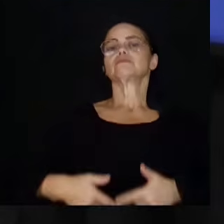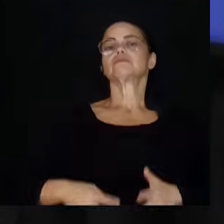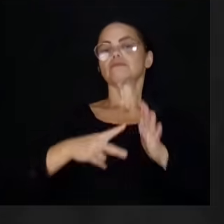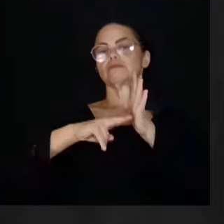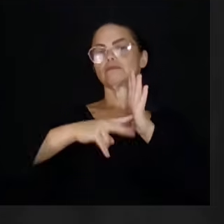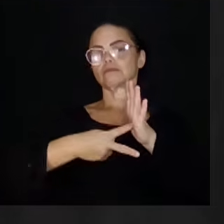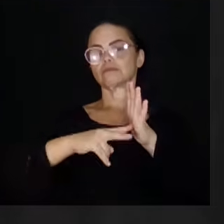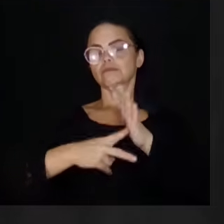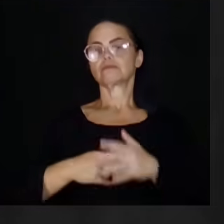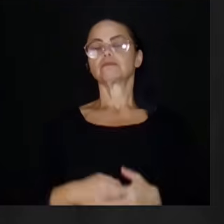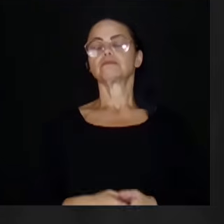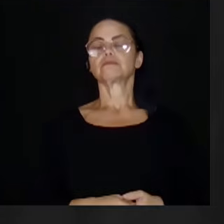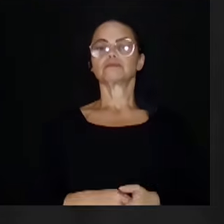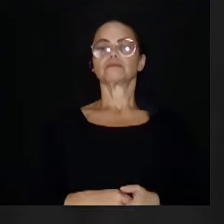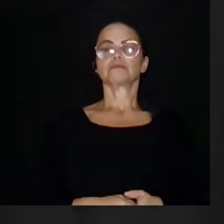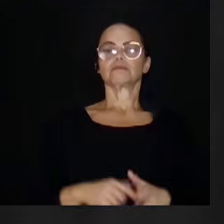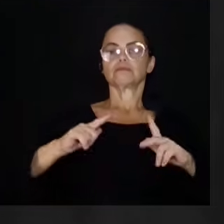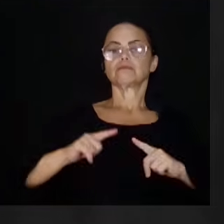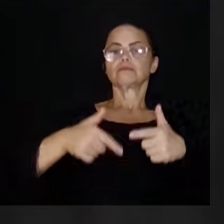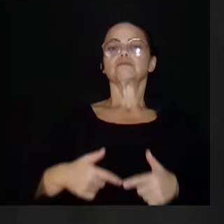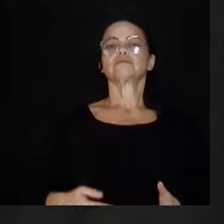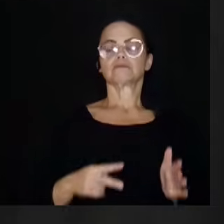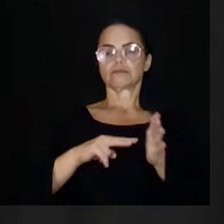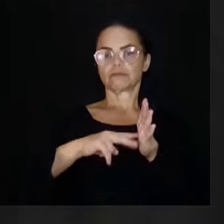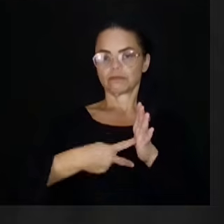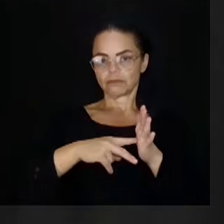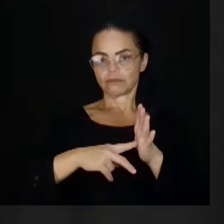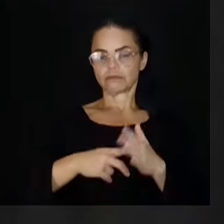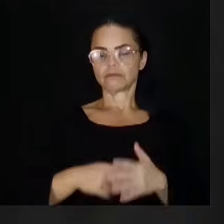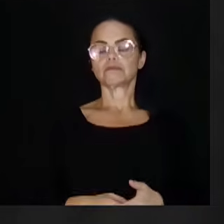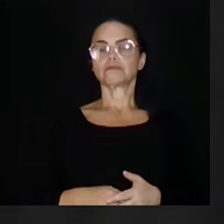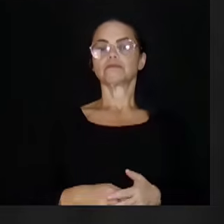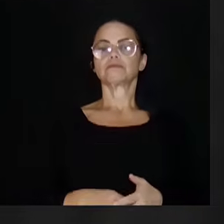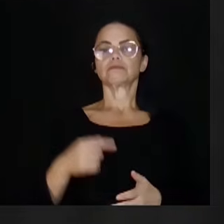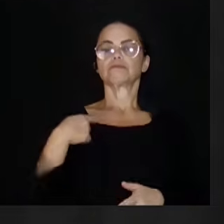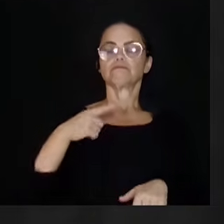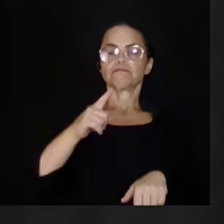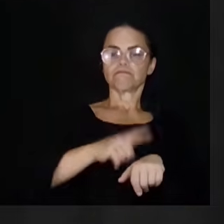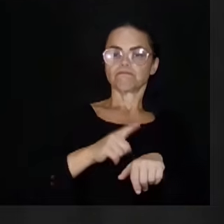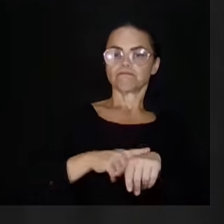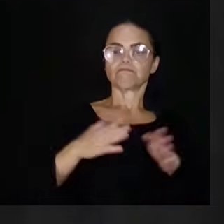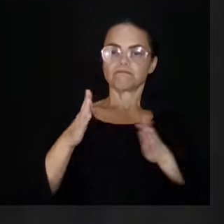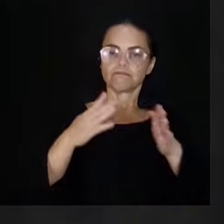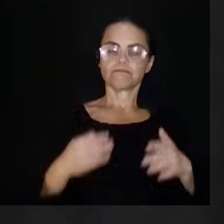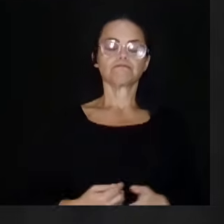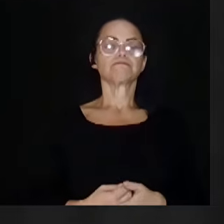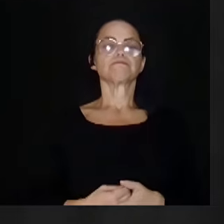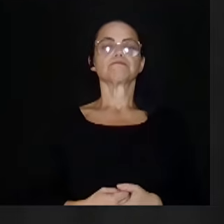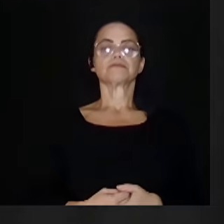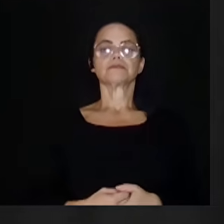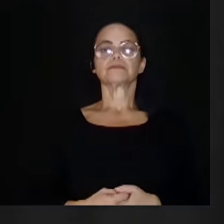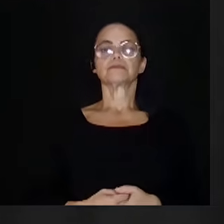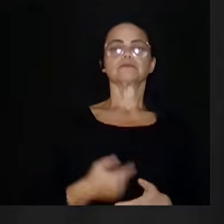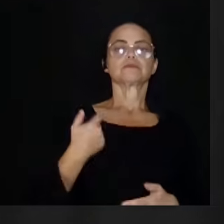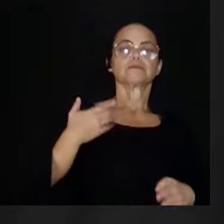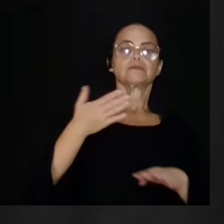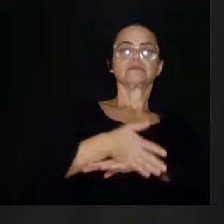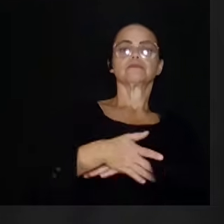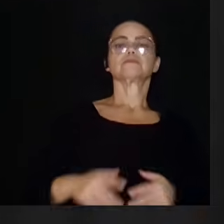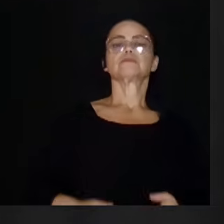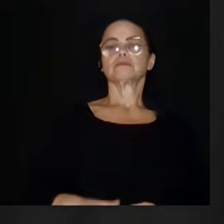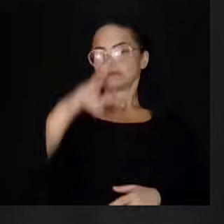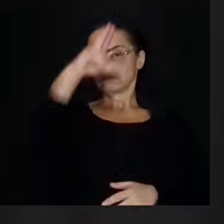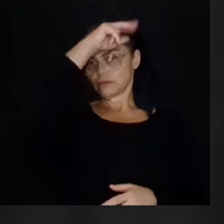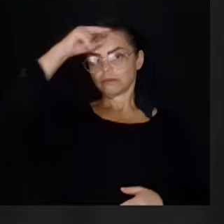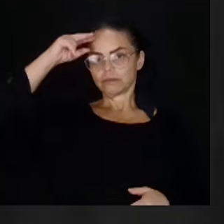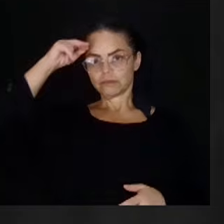luta sindical, eu acho que ela chegou no momento da minha vida, esse momento que eu entrei na prefeitura. Eu